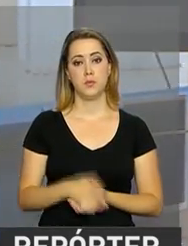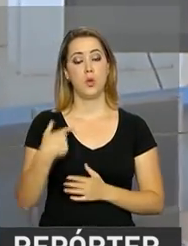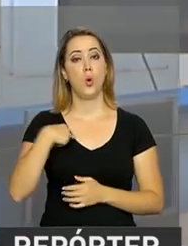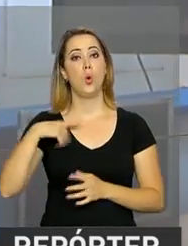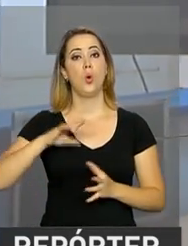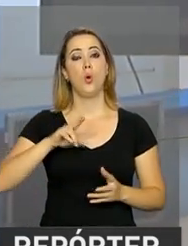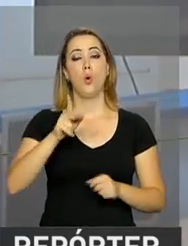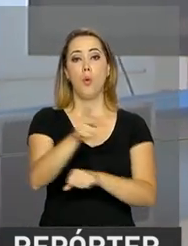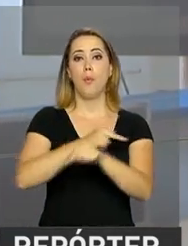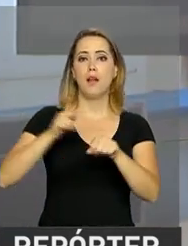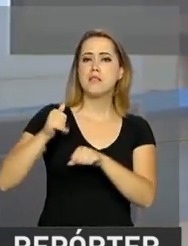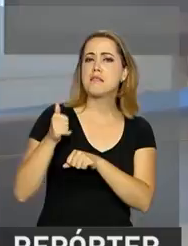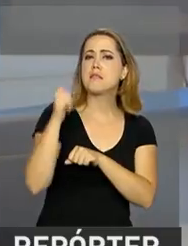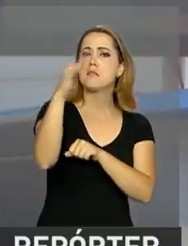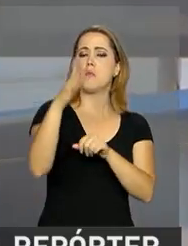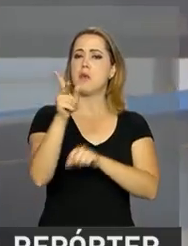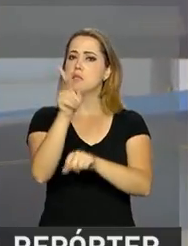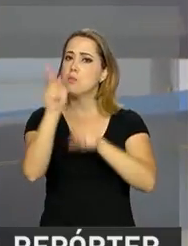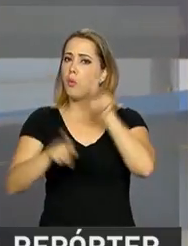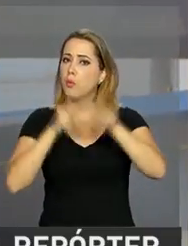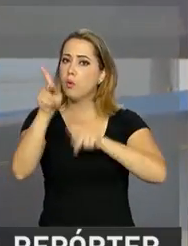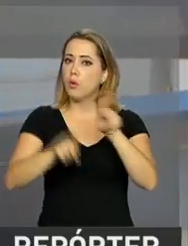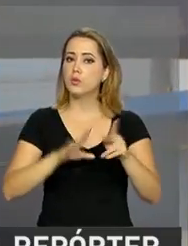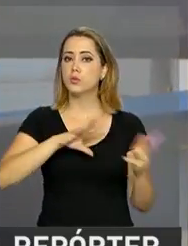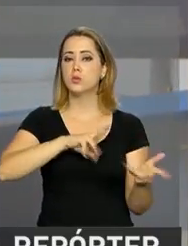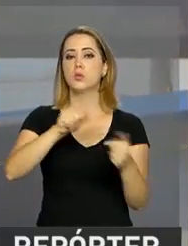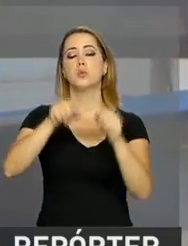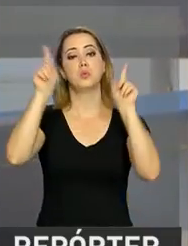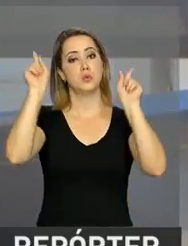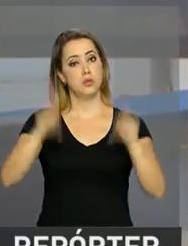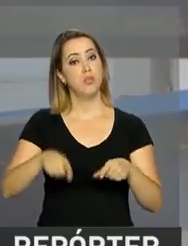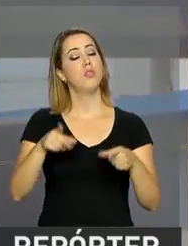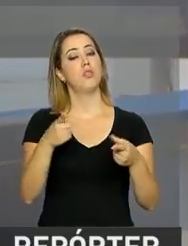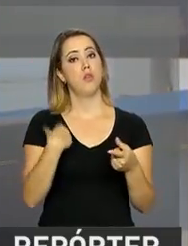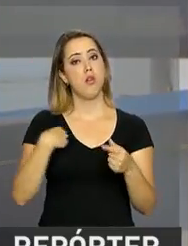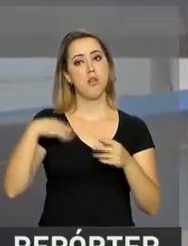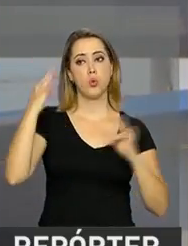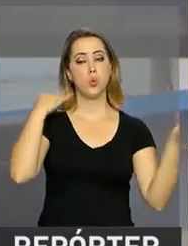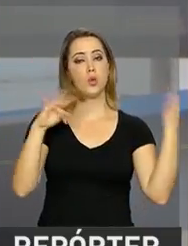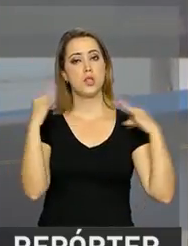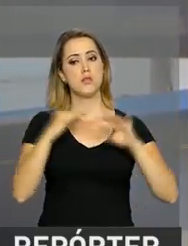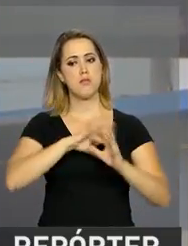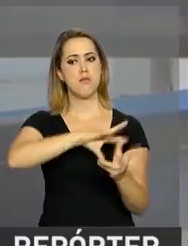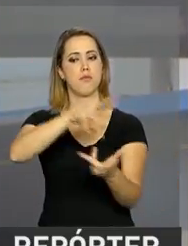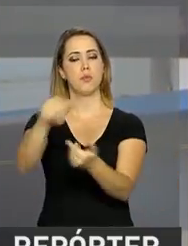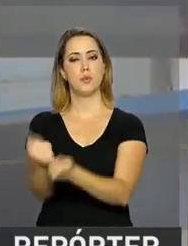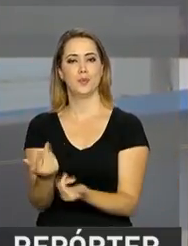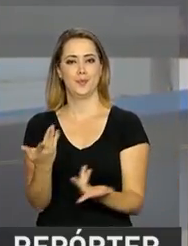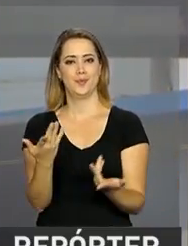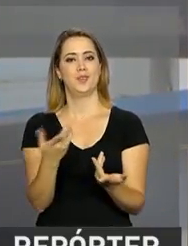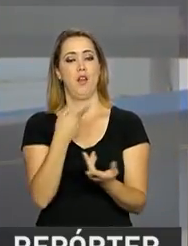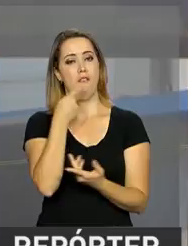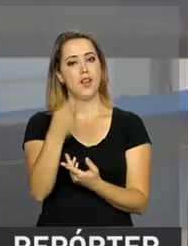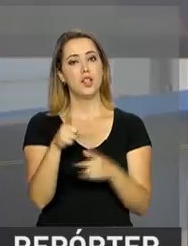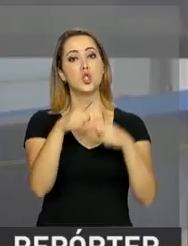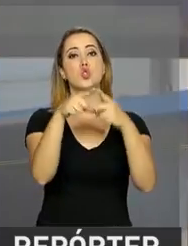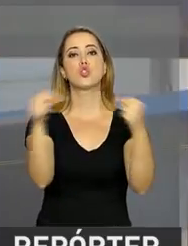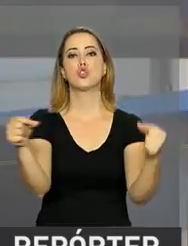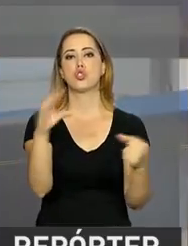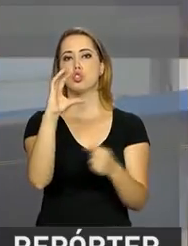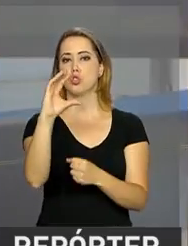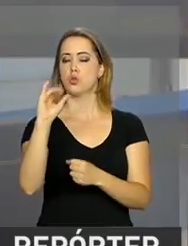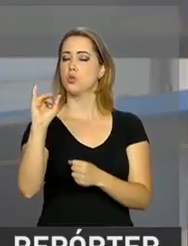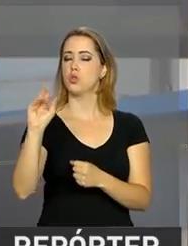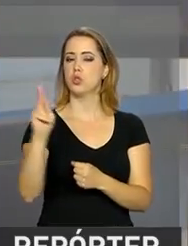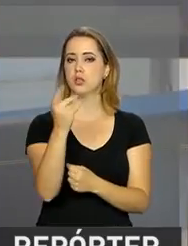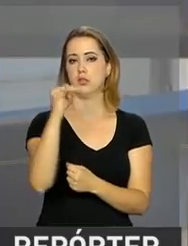populosa do mundo é também a que mais envia turistas para o exterior nós estamos falando da China uma importante parceira comercial do Brasil